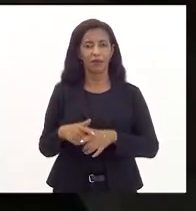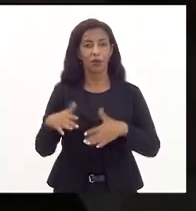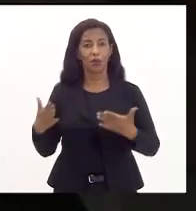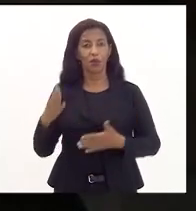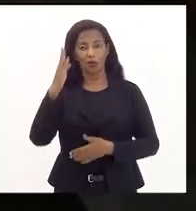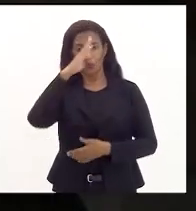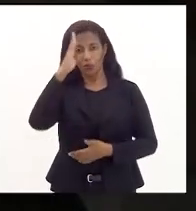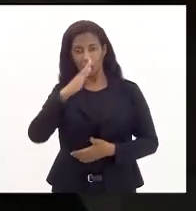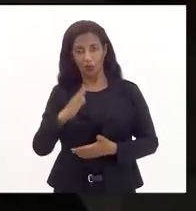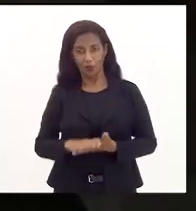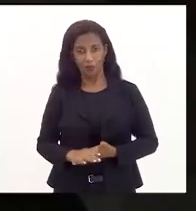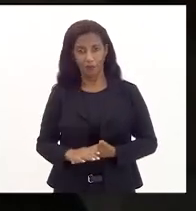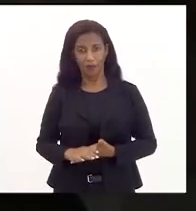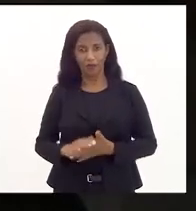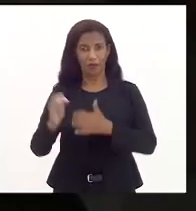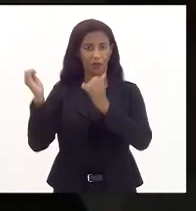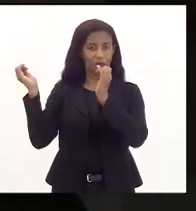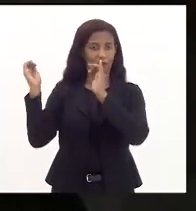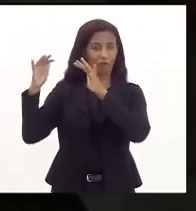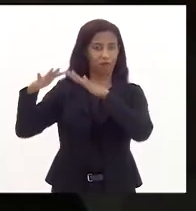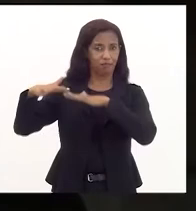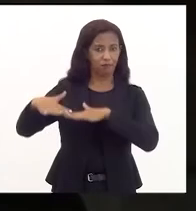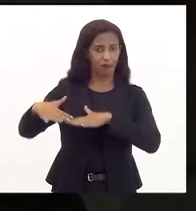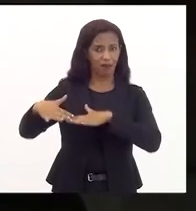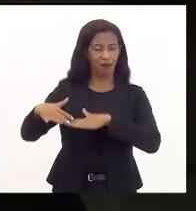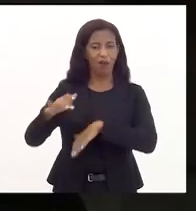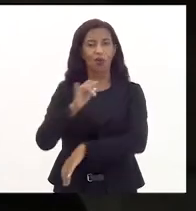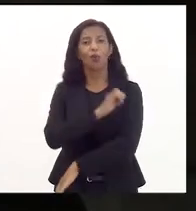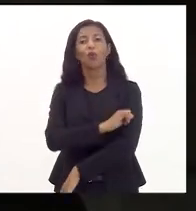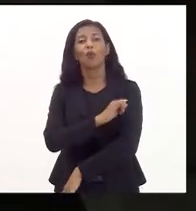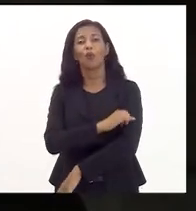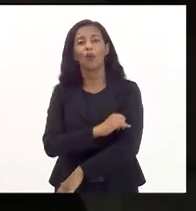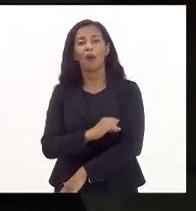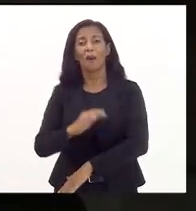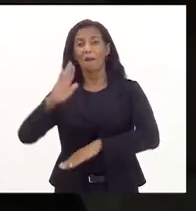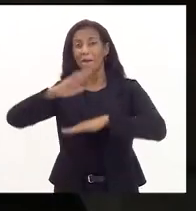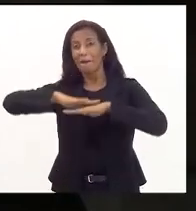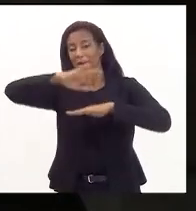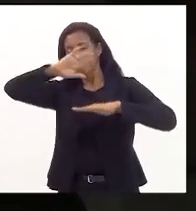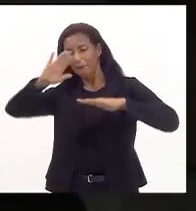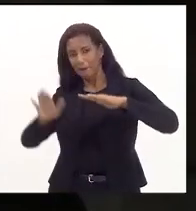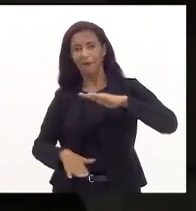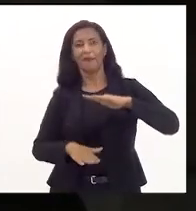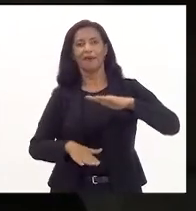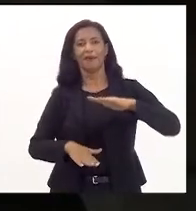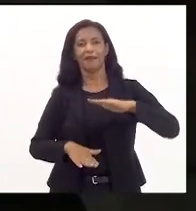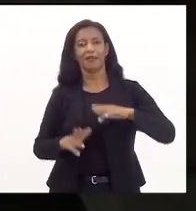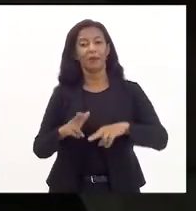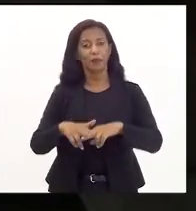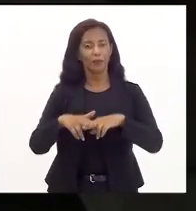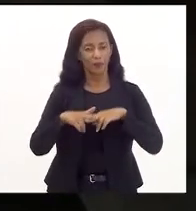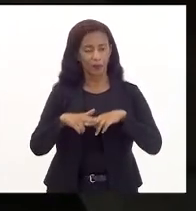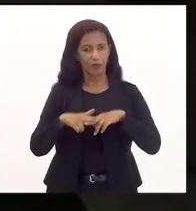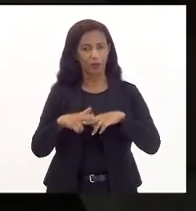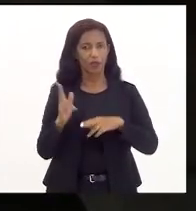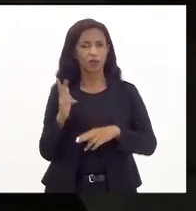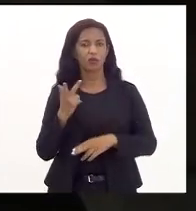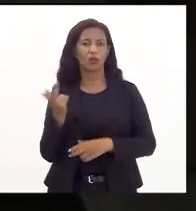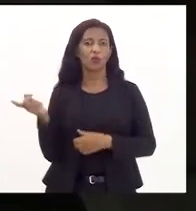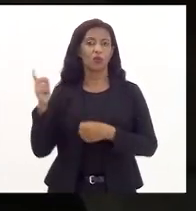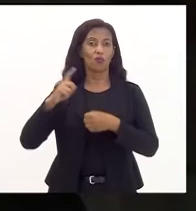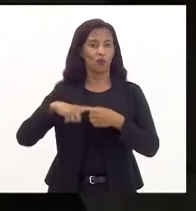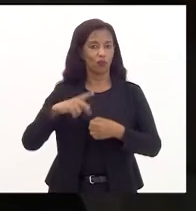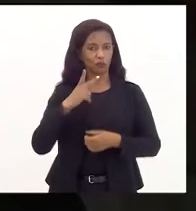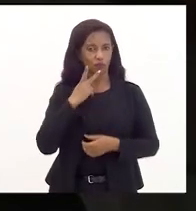o Brasil decai, o Rio de Janeiro cai mais ainda. Por isso, volto a